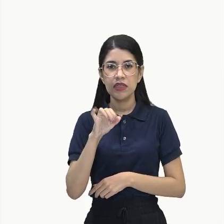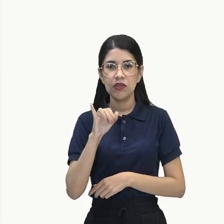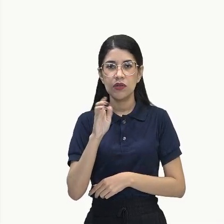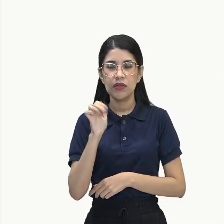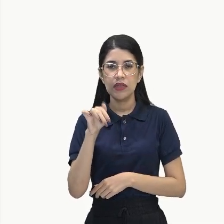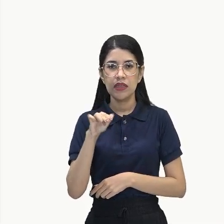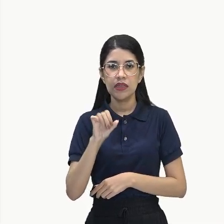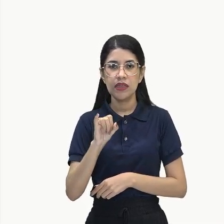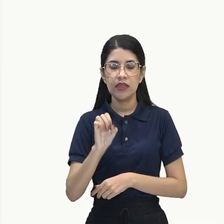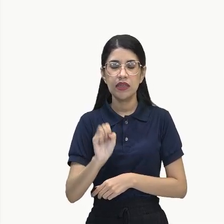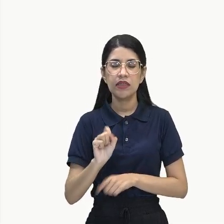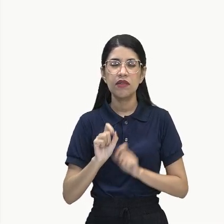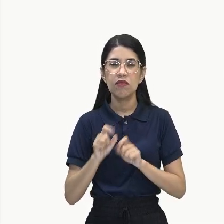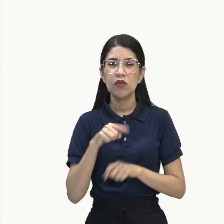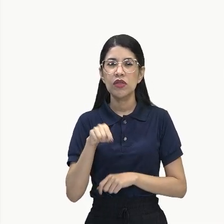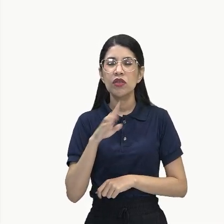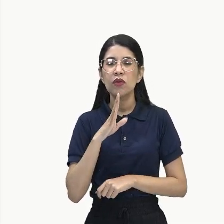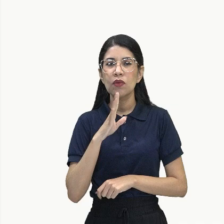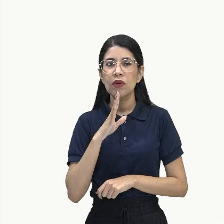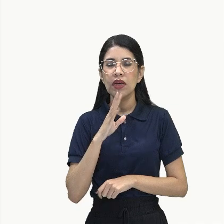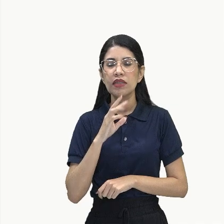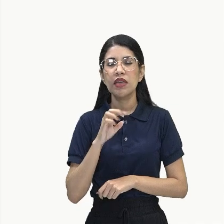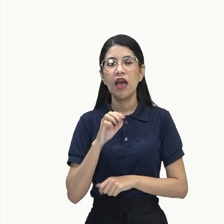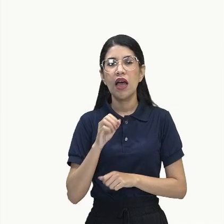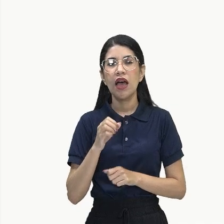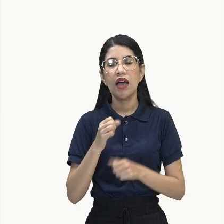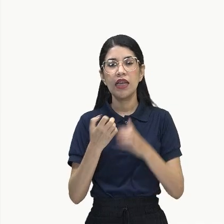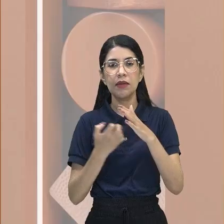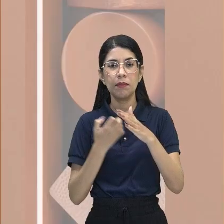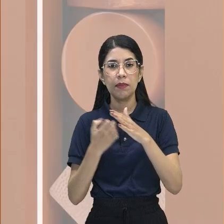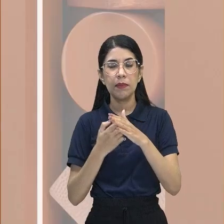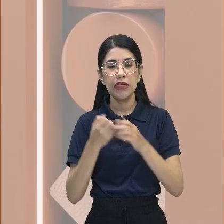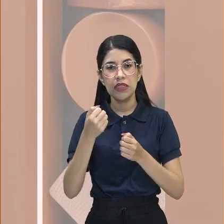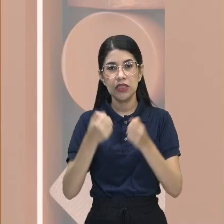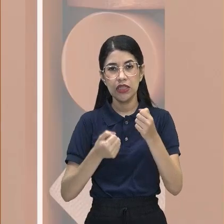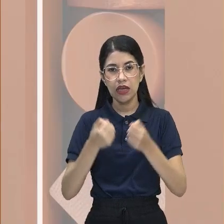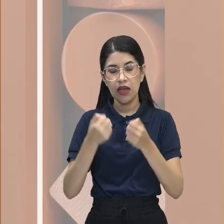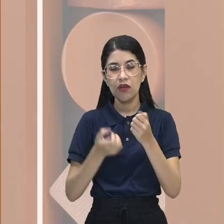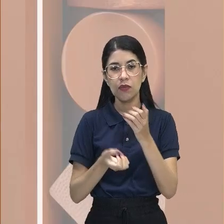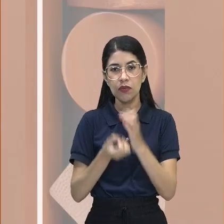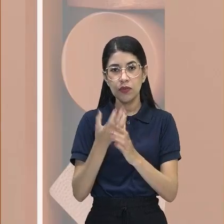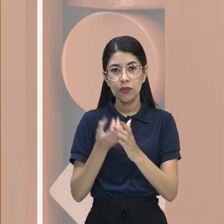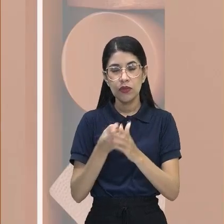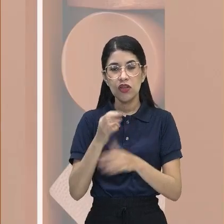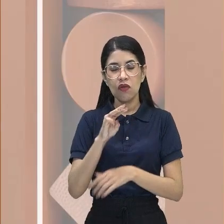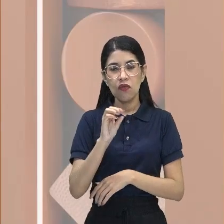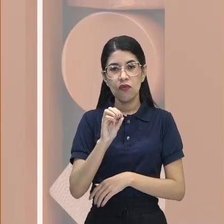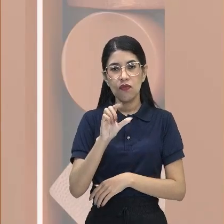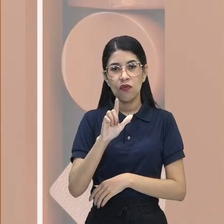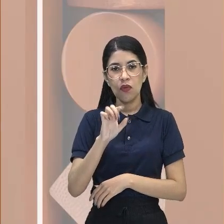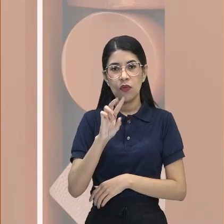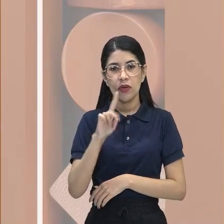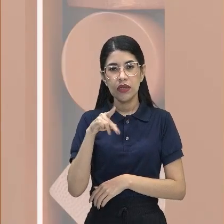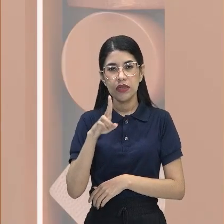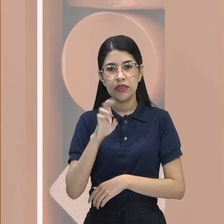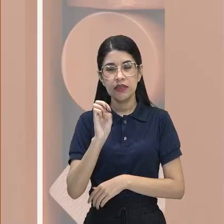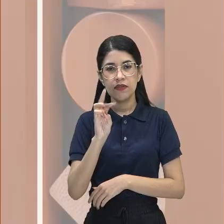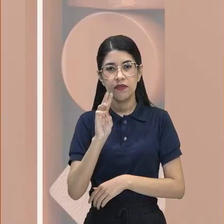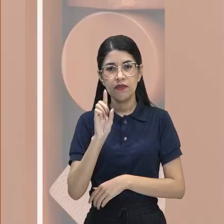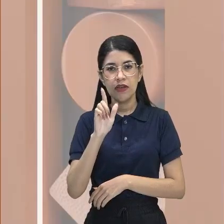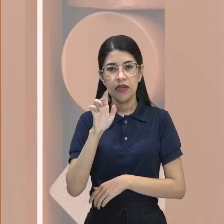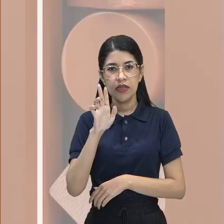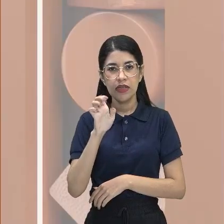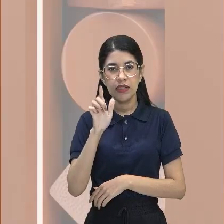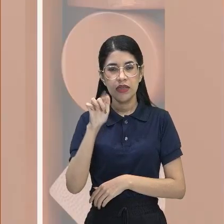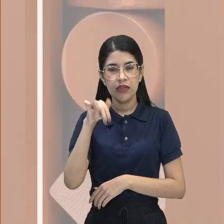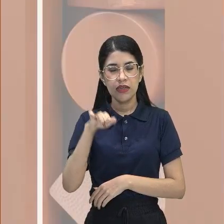você. Vocês conhecem a Volkswagen? A Volkswagen é uma empresa que produz carros. Ela é